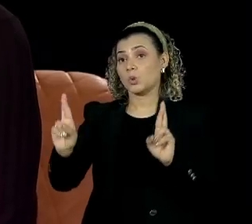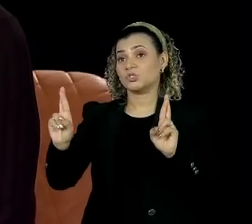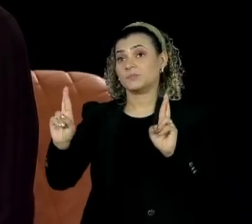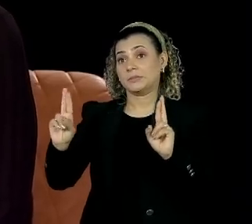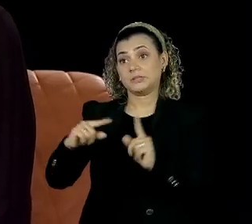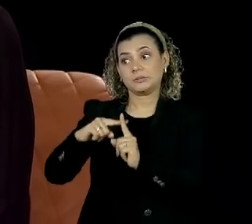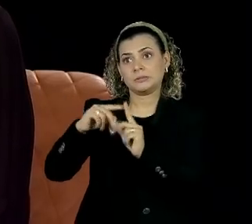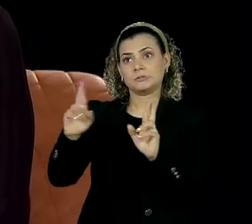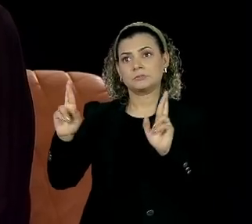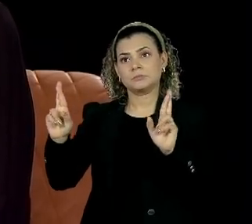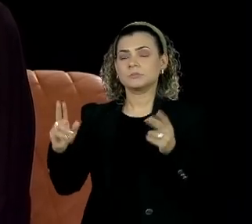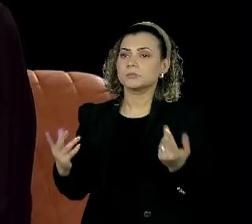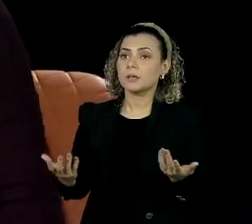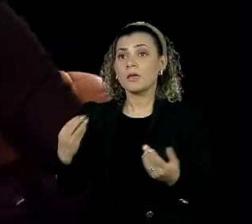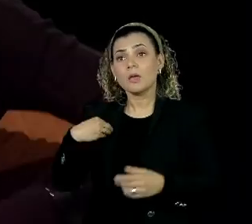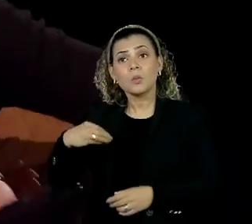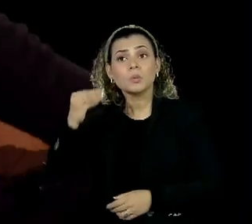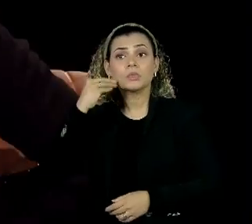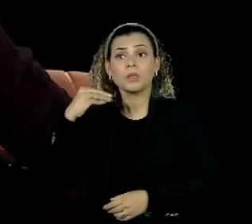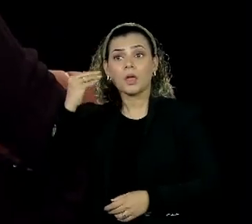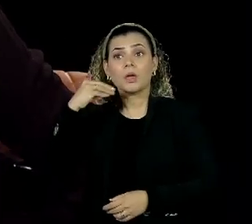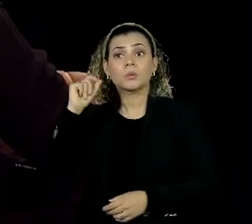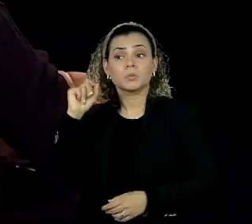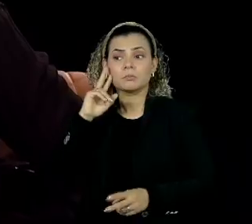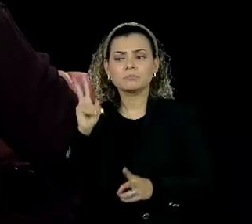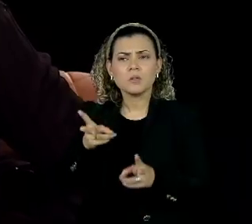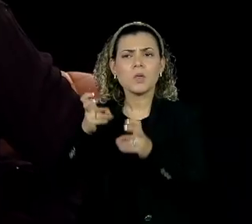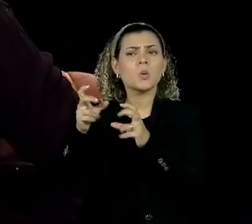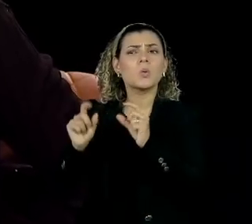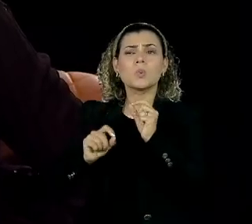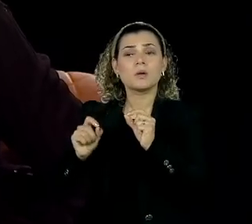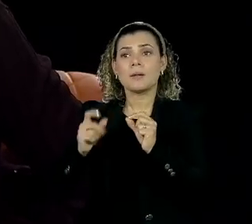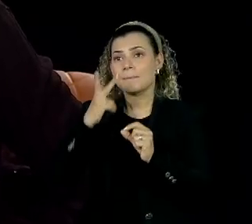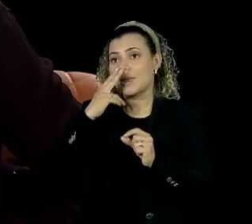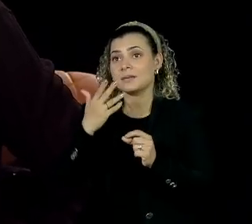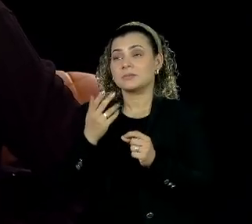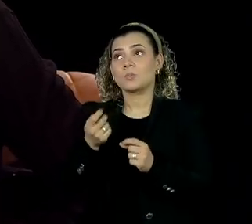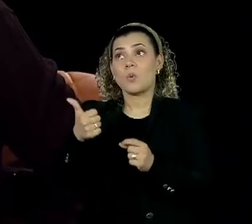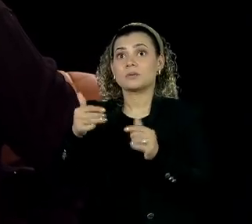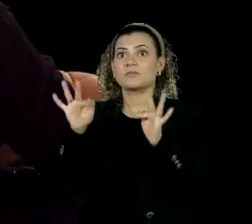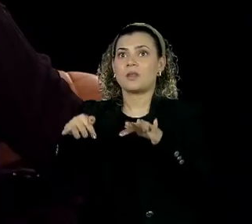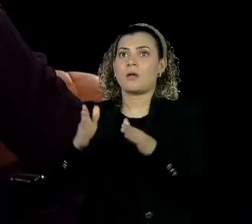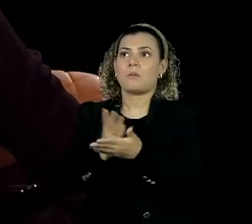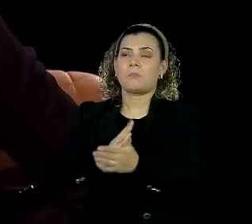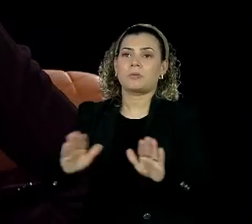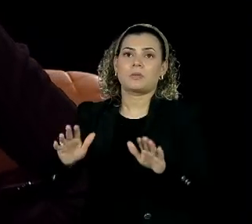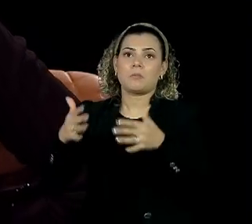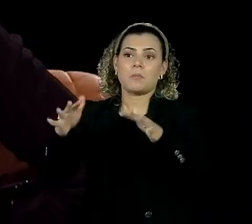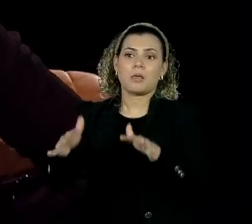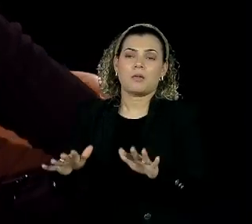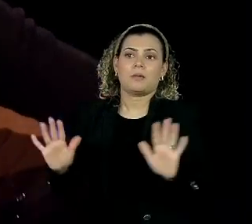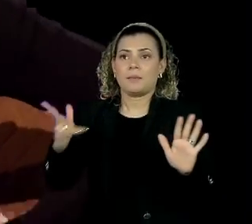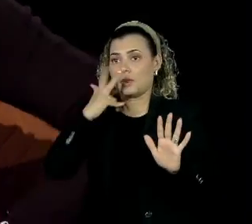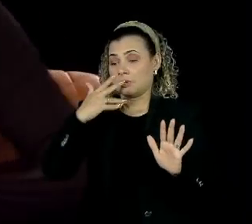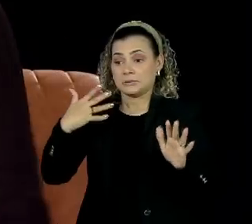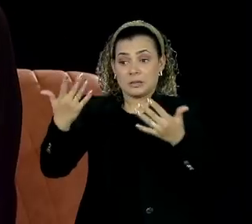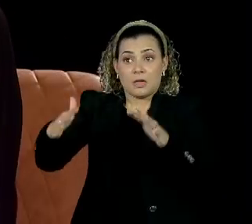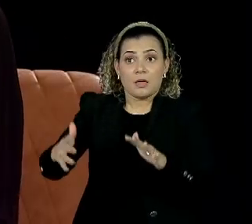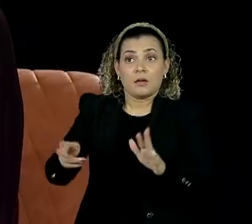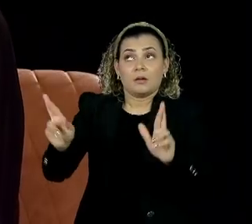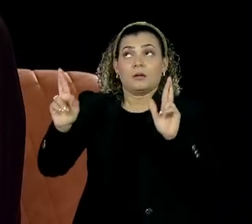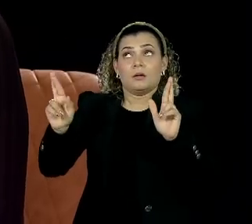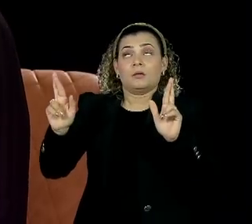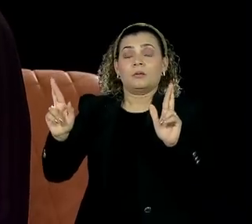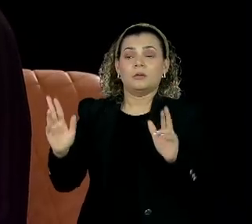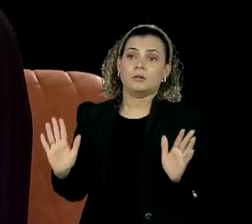otimista, eu tento ver que esse pesadelo está acabando, né? E acho